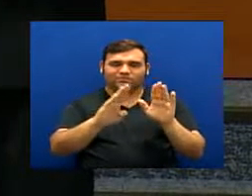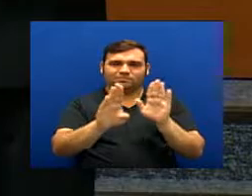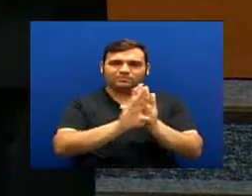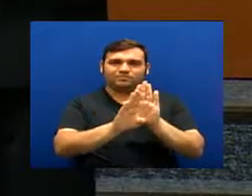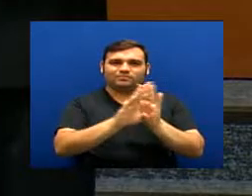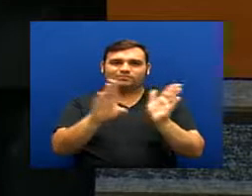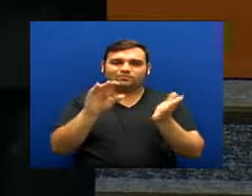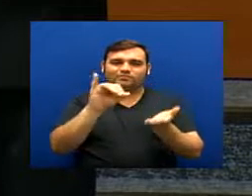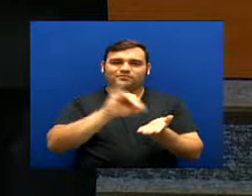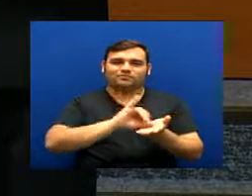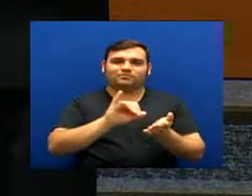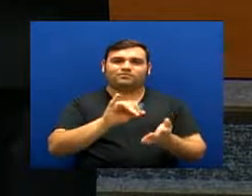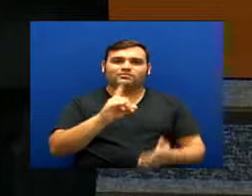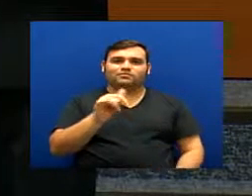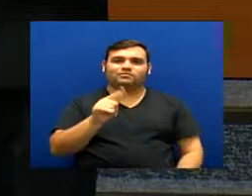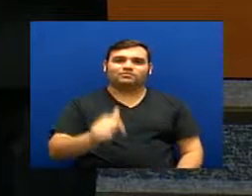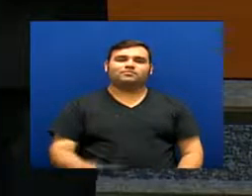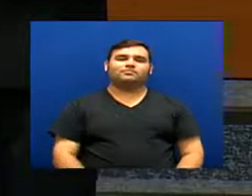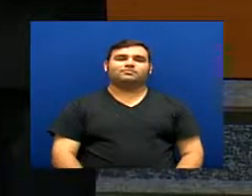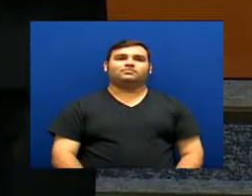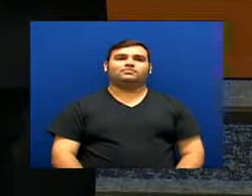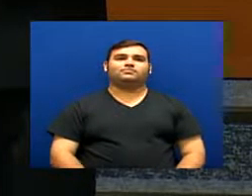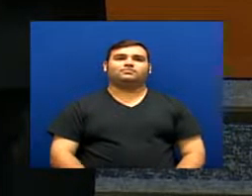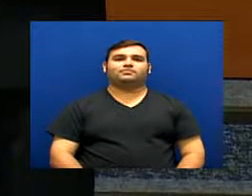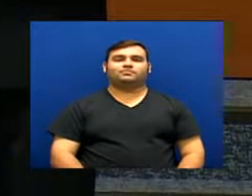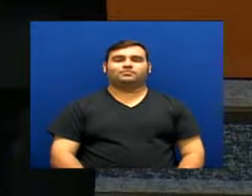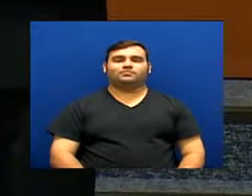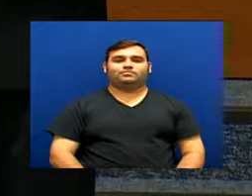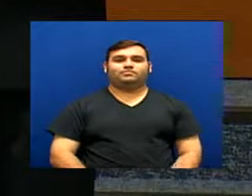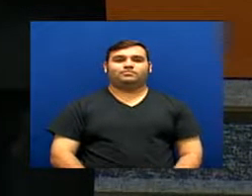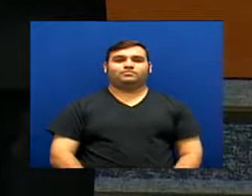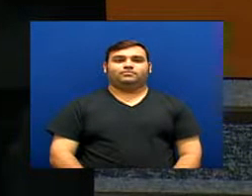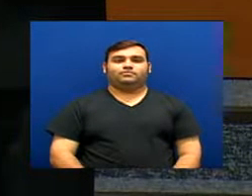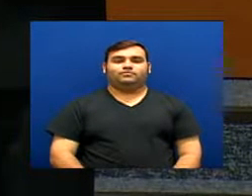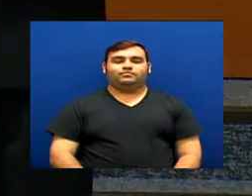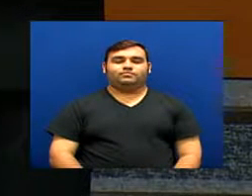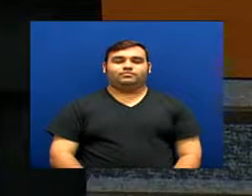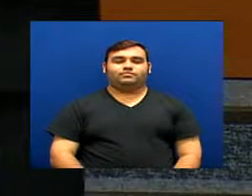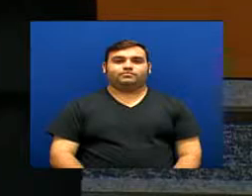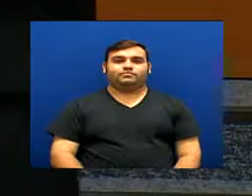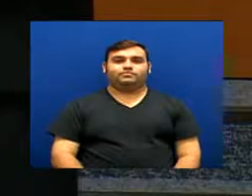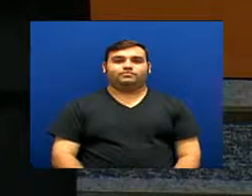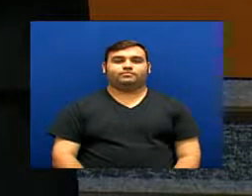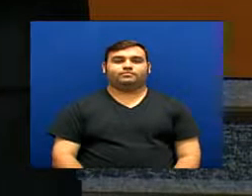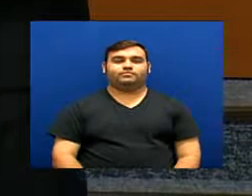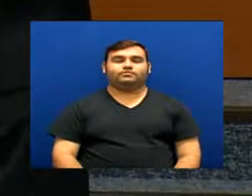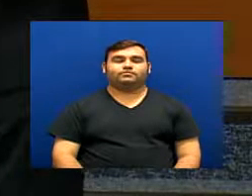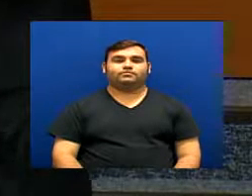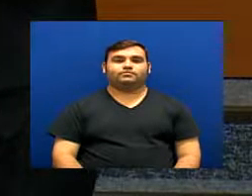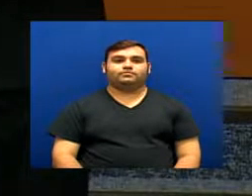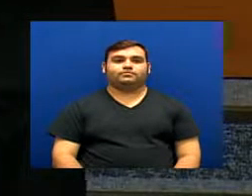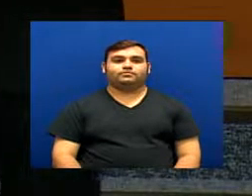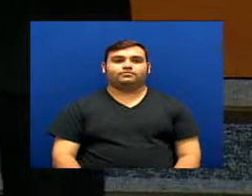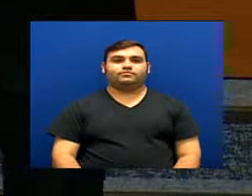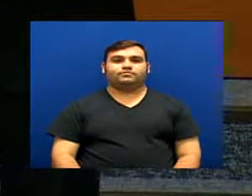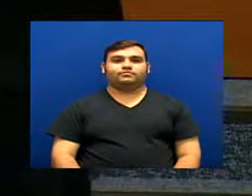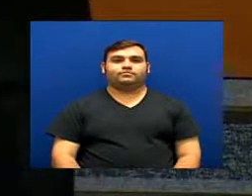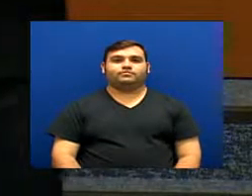bem, diz assim, votos de congratulações à Câmara Municipal de Sorocaba, em sua reunião dia 6 de dezembro, homenageou o Dia da